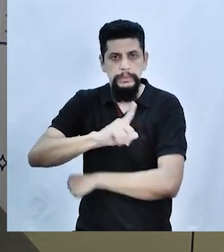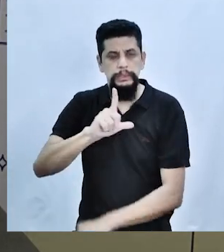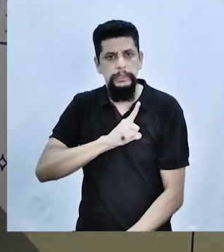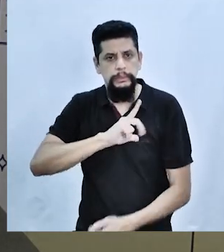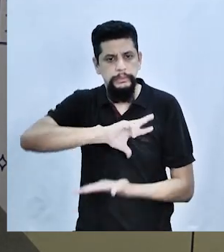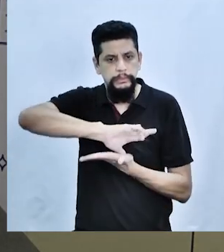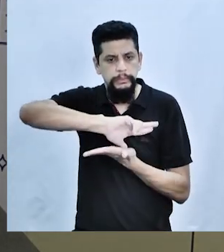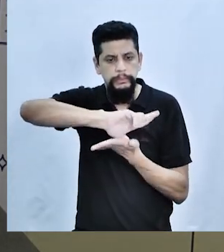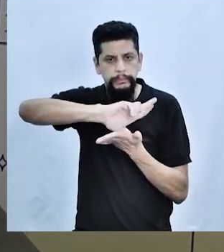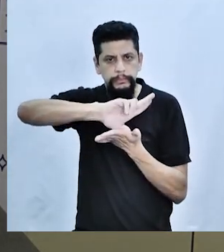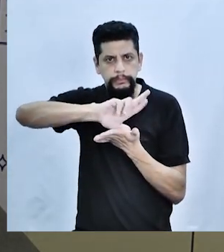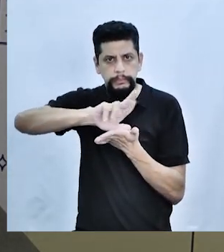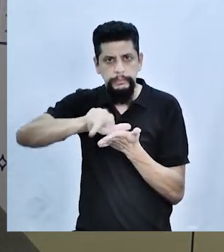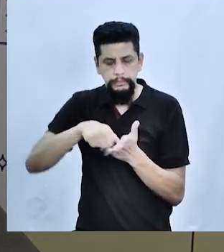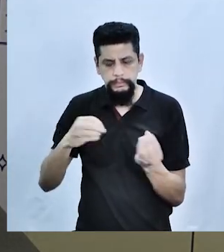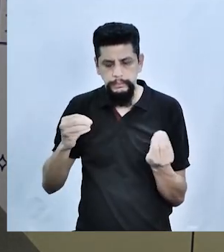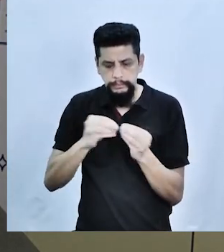vários